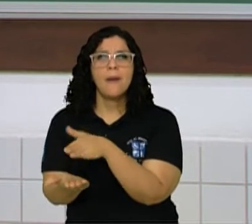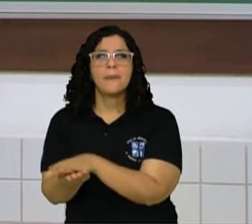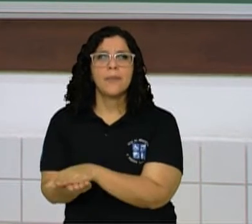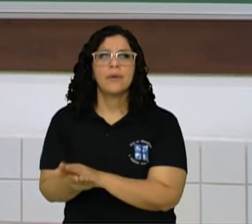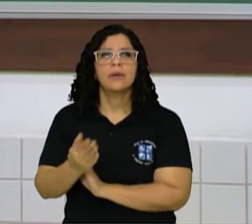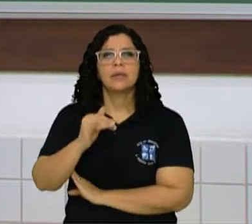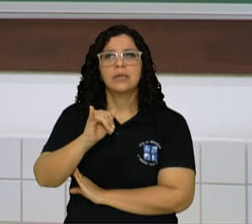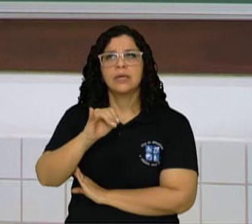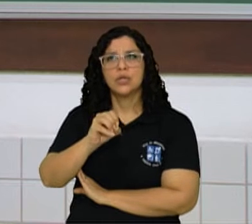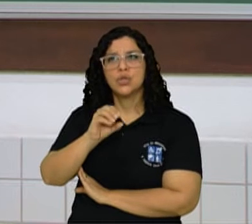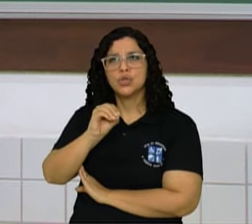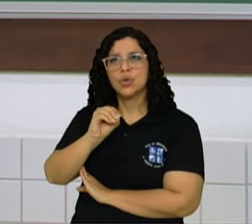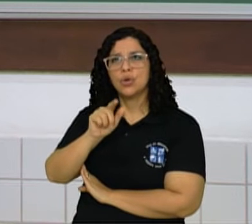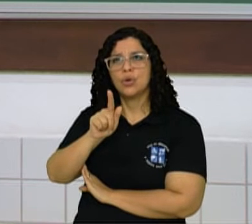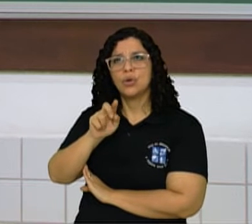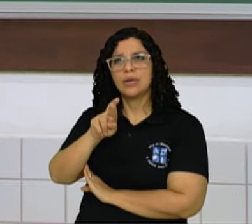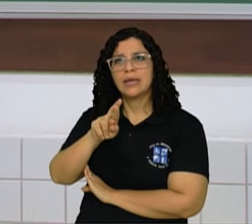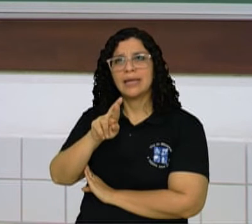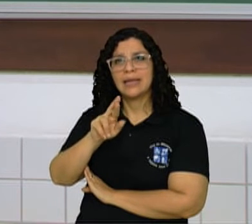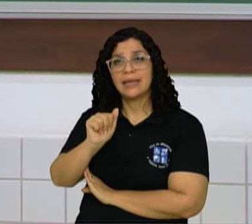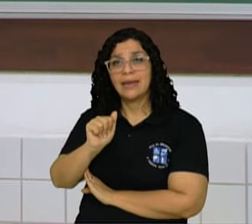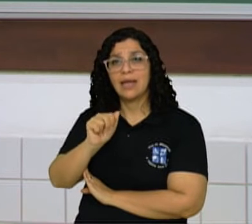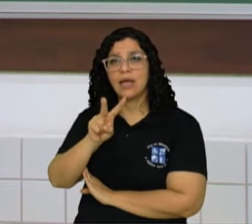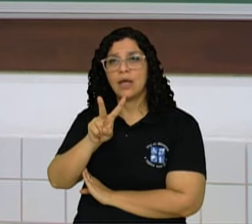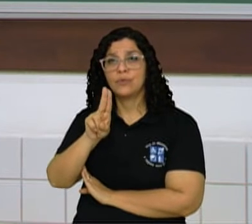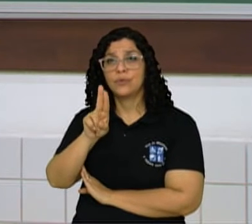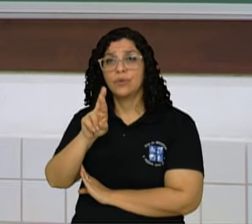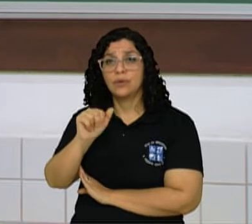daí de isogravura. Então, vamos lá.